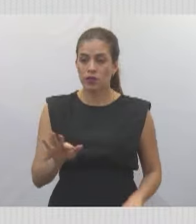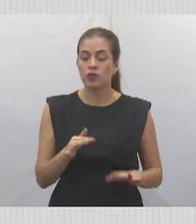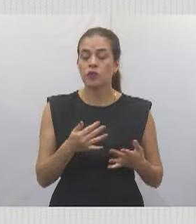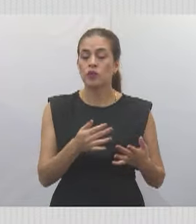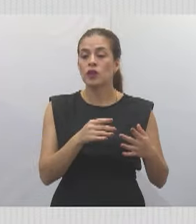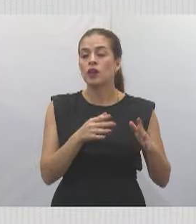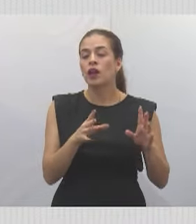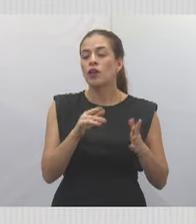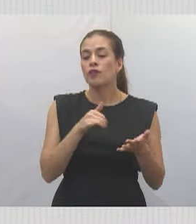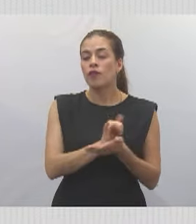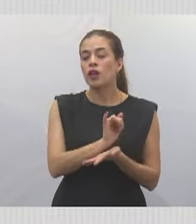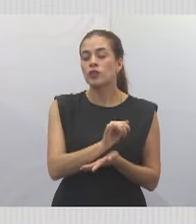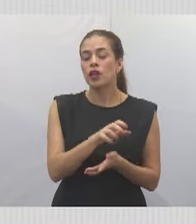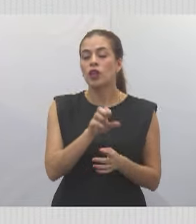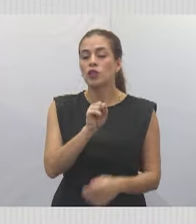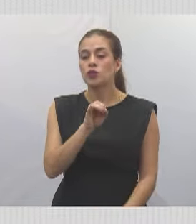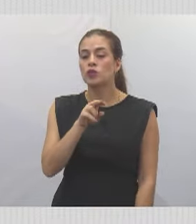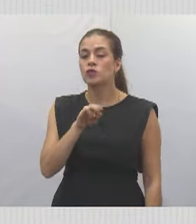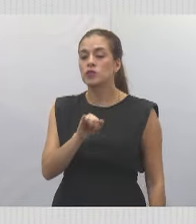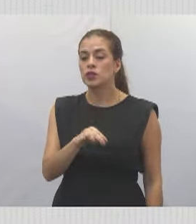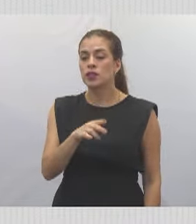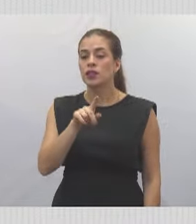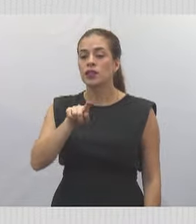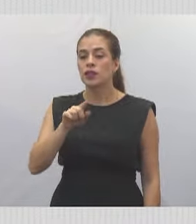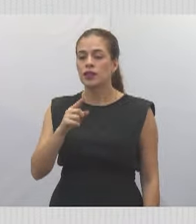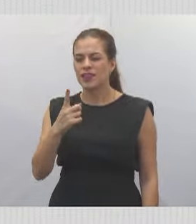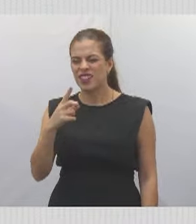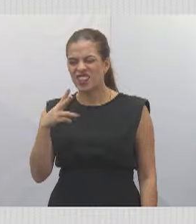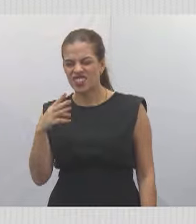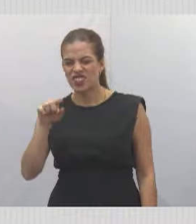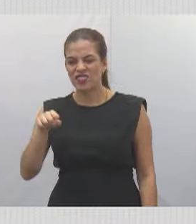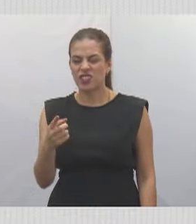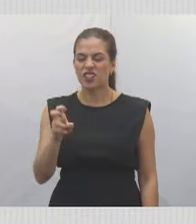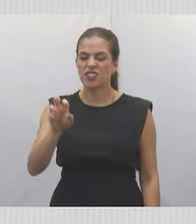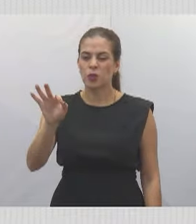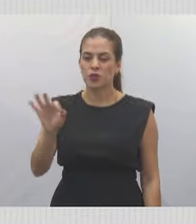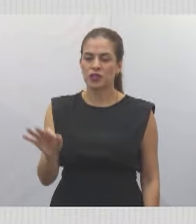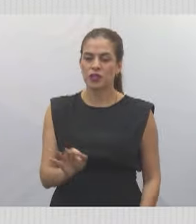15%. Próximo slide, por gentileza.